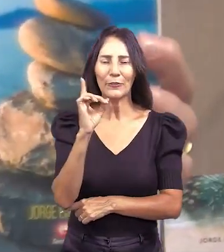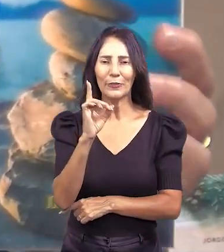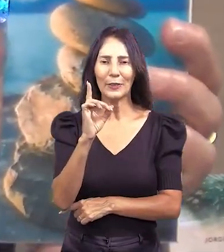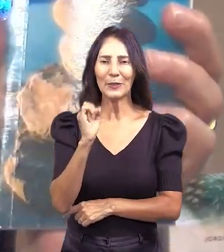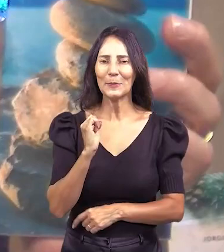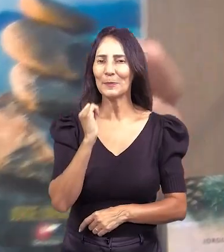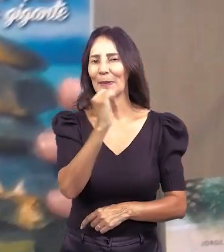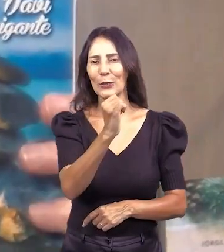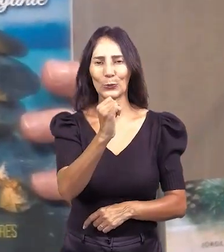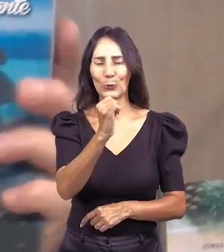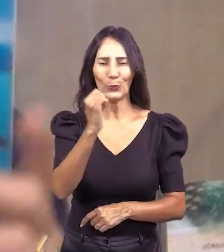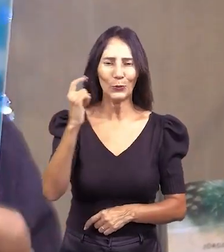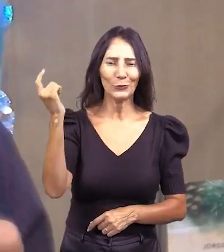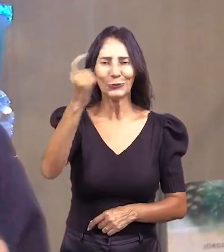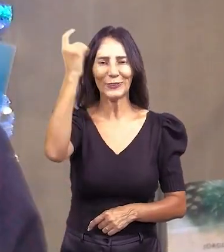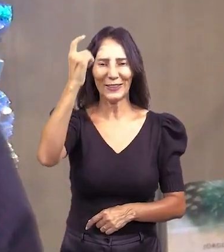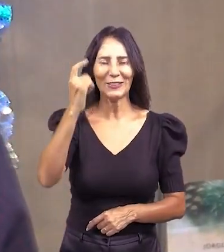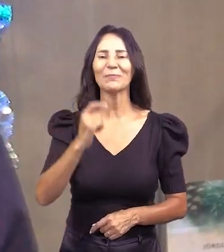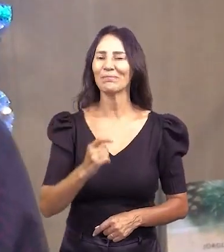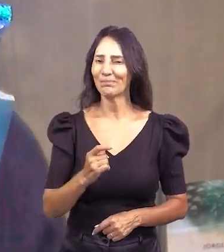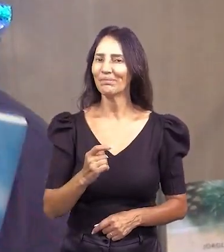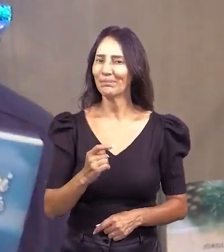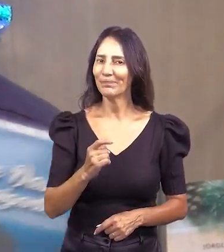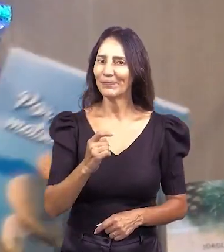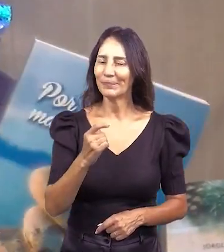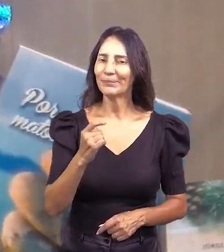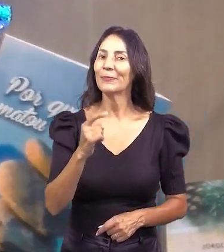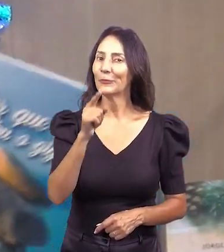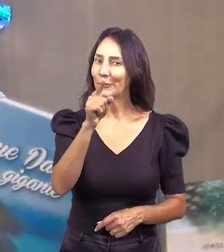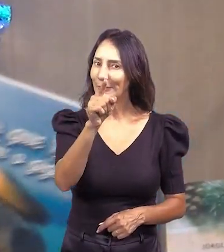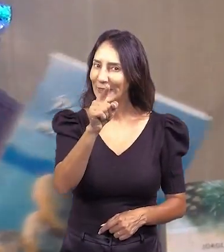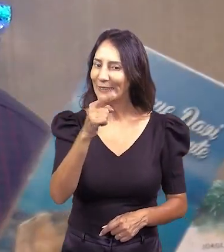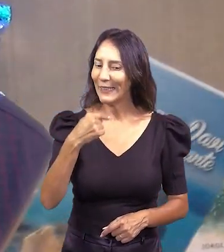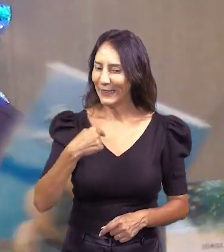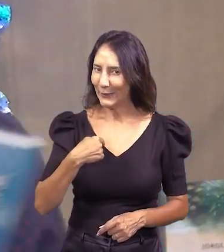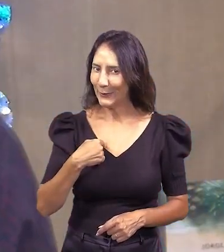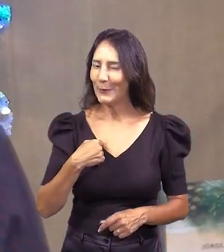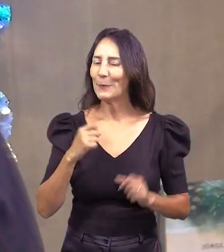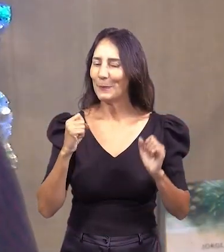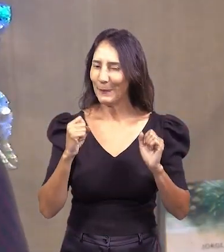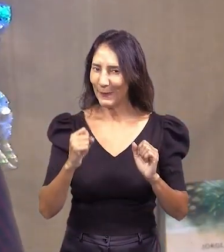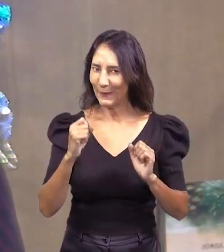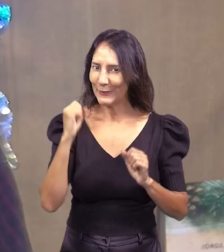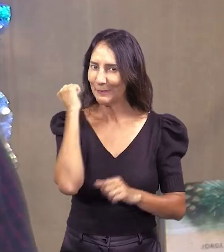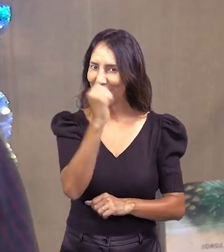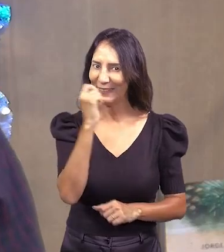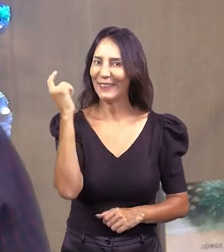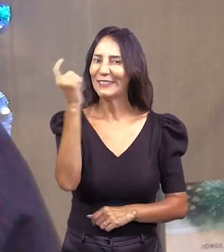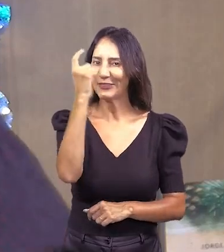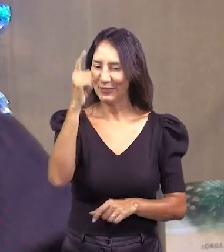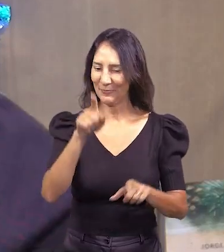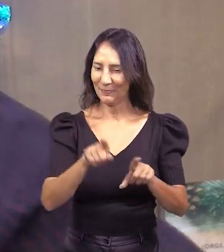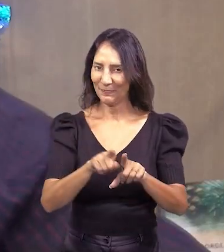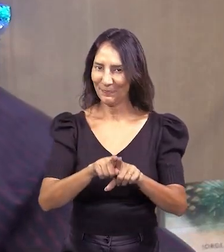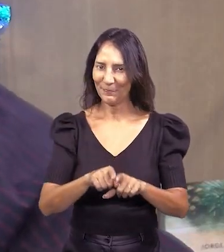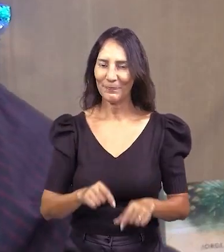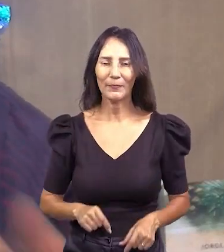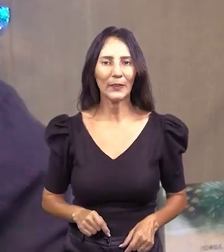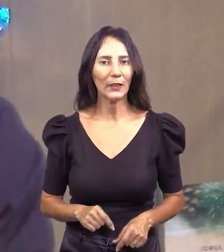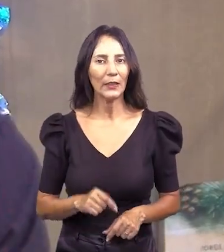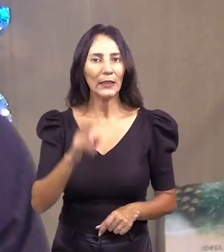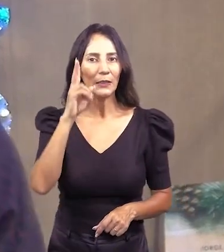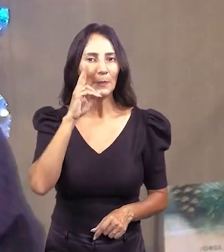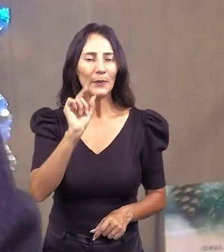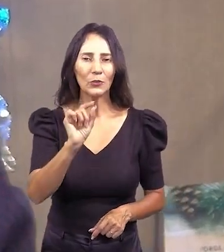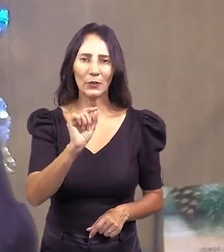Davi matou o gigante? Que legal, hein? Você também pode matar, eu também posso matar o gigante.